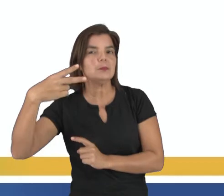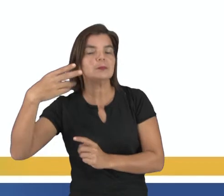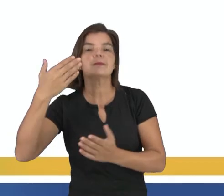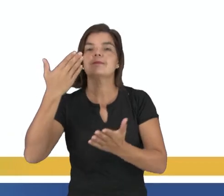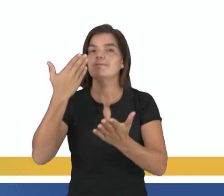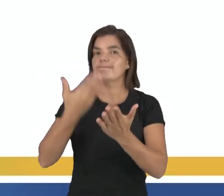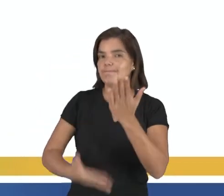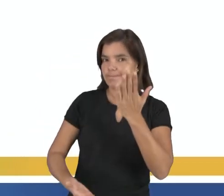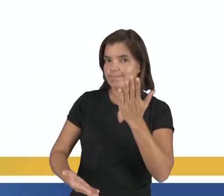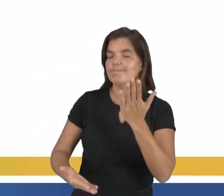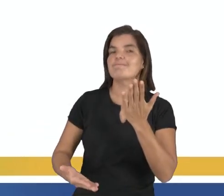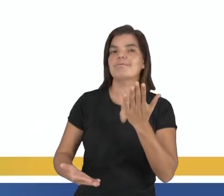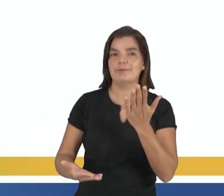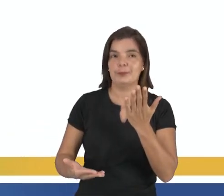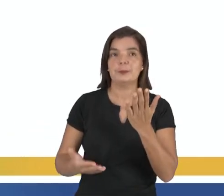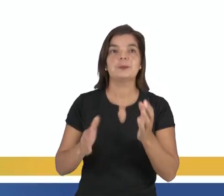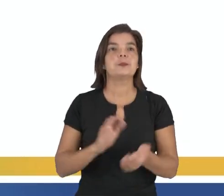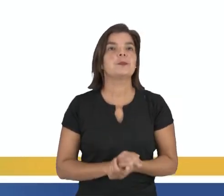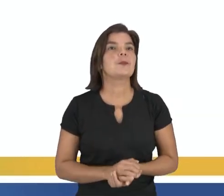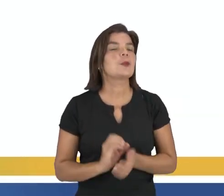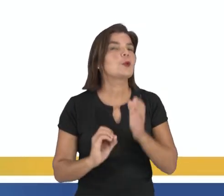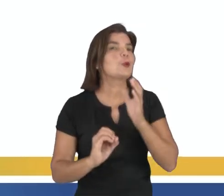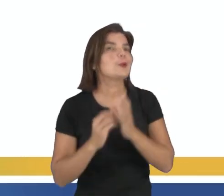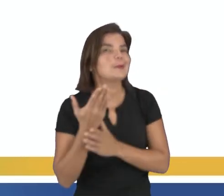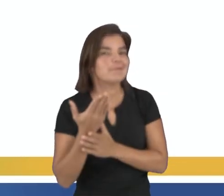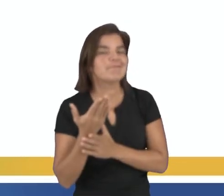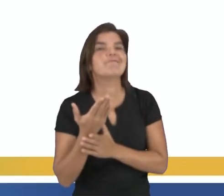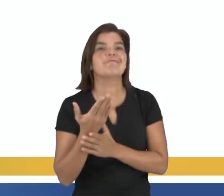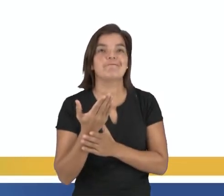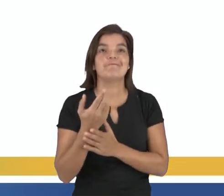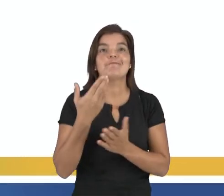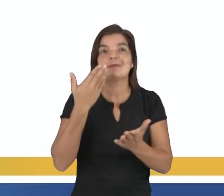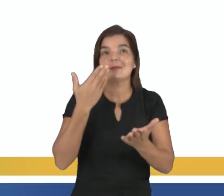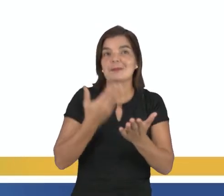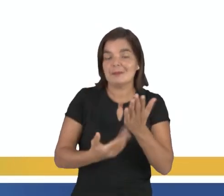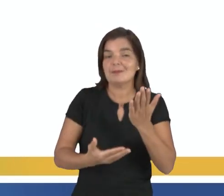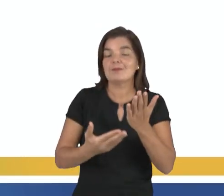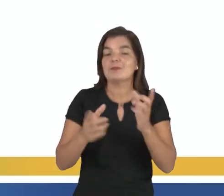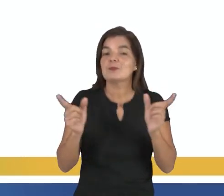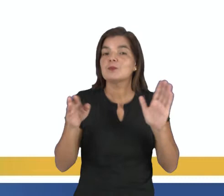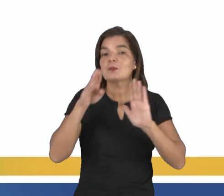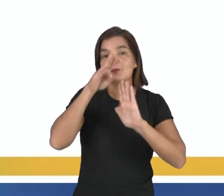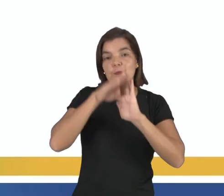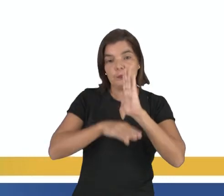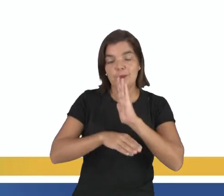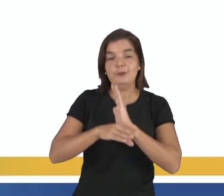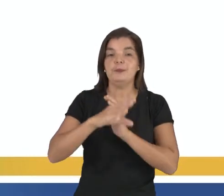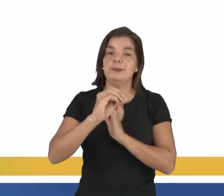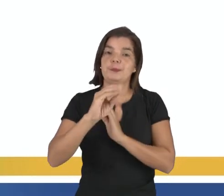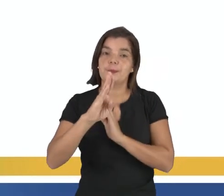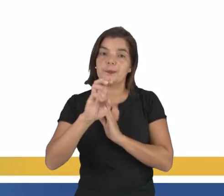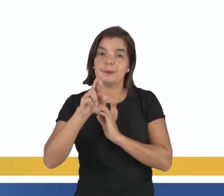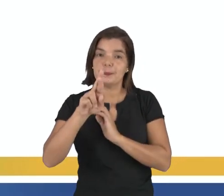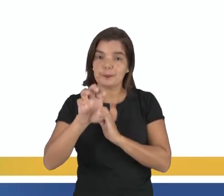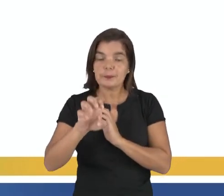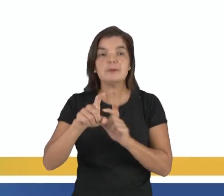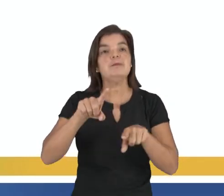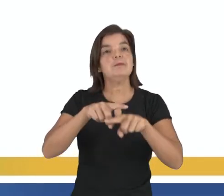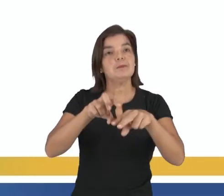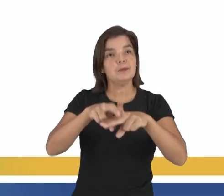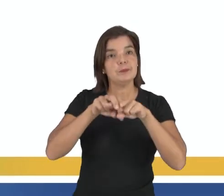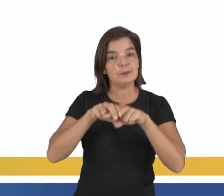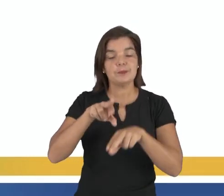ele oxida. E aí, o que acontece? Ele provoca a redução do íon cobre. Por isso que ele é o